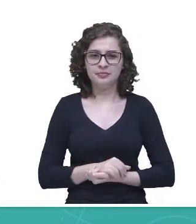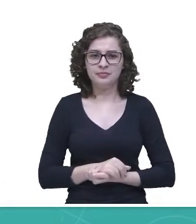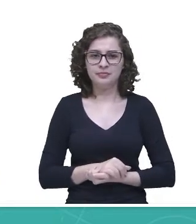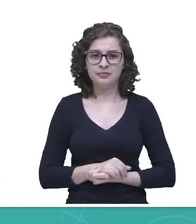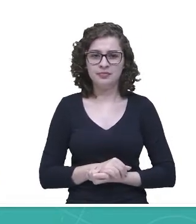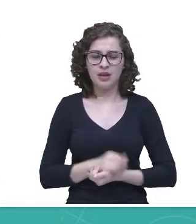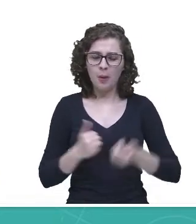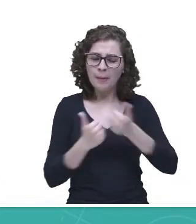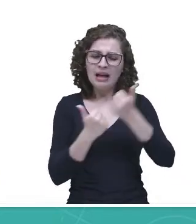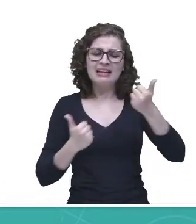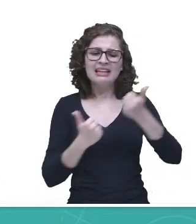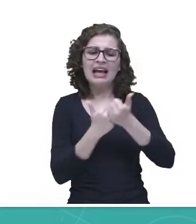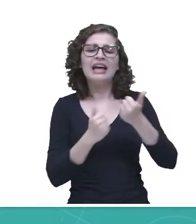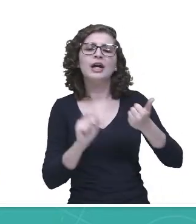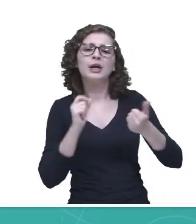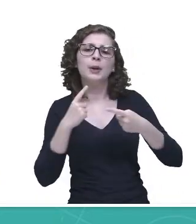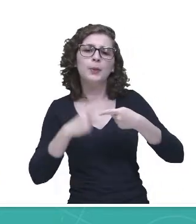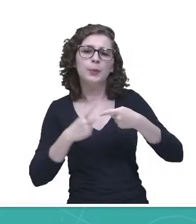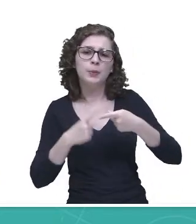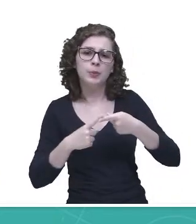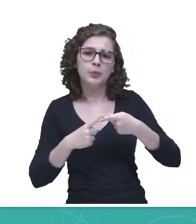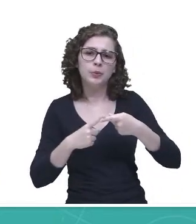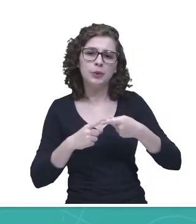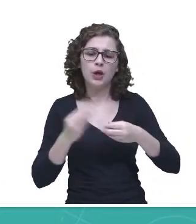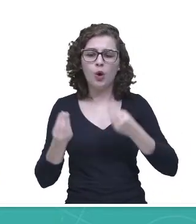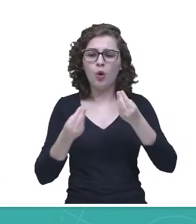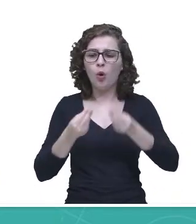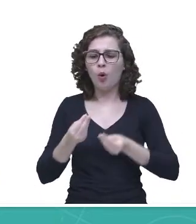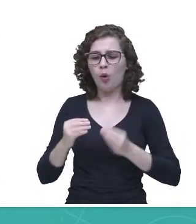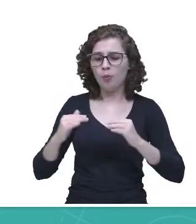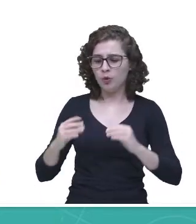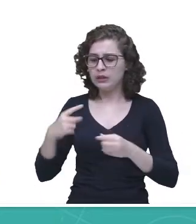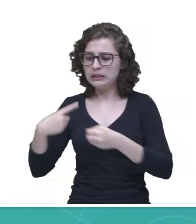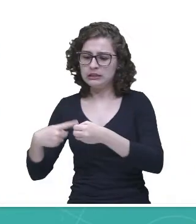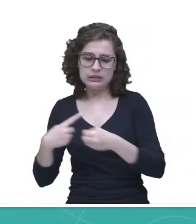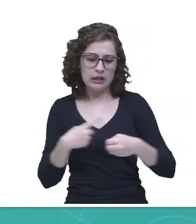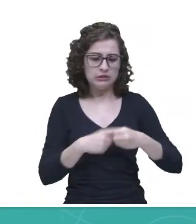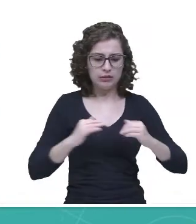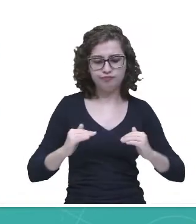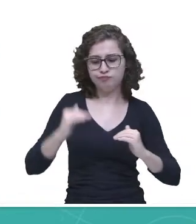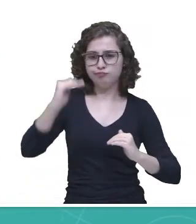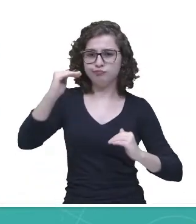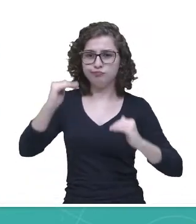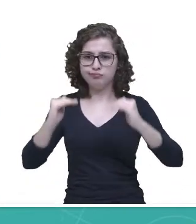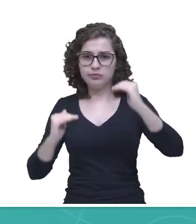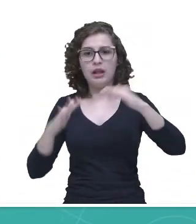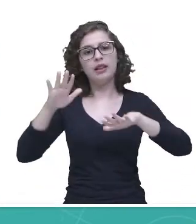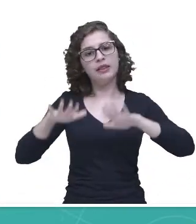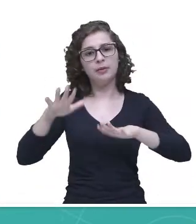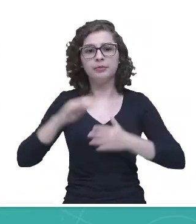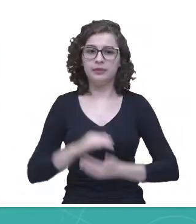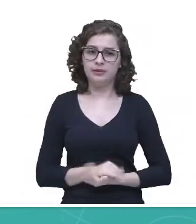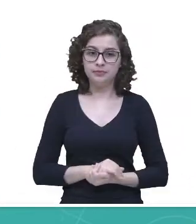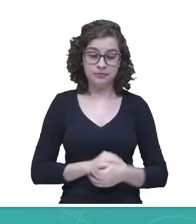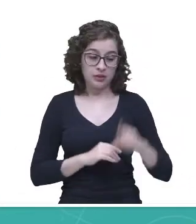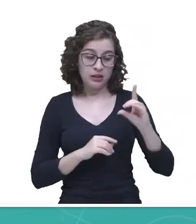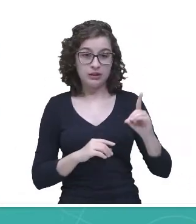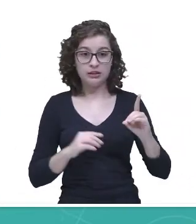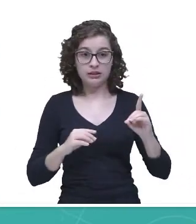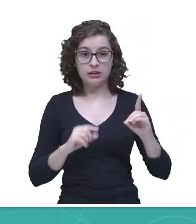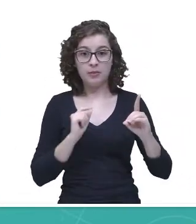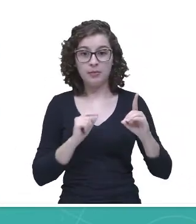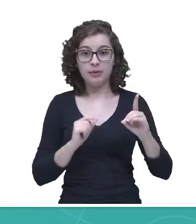hierarquia que existe ali entre as cidades, e na letra D, conurbação, que já é a junção de duas ou